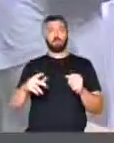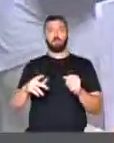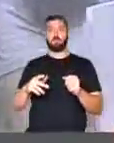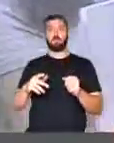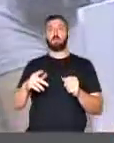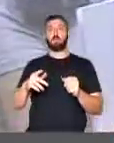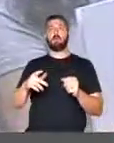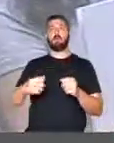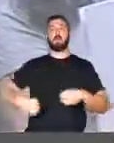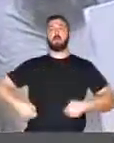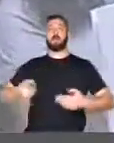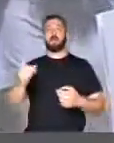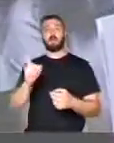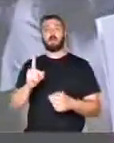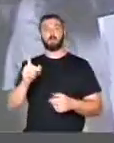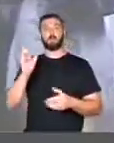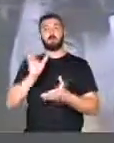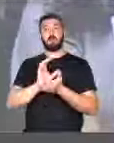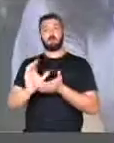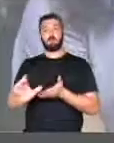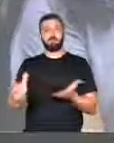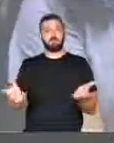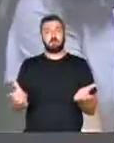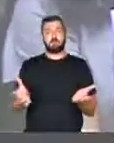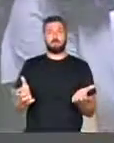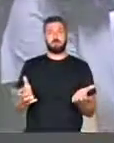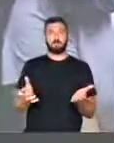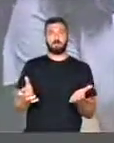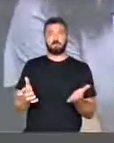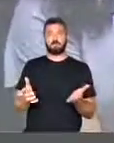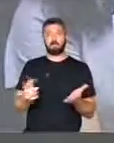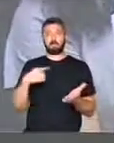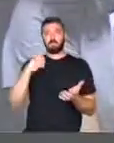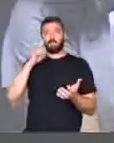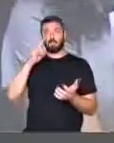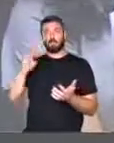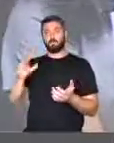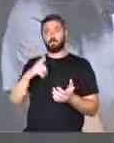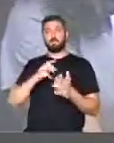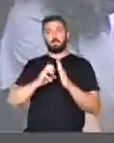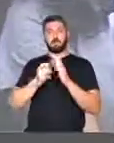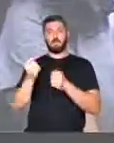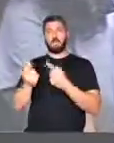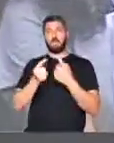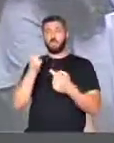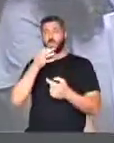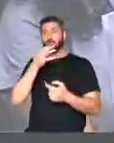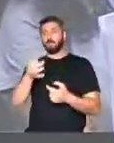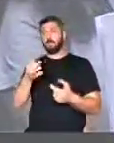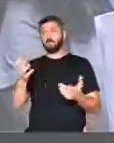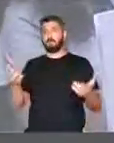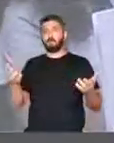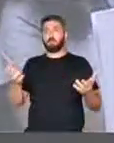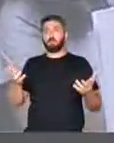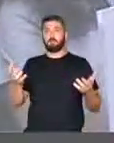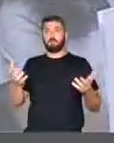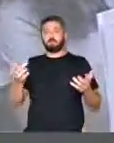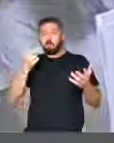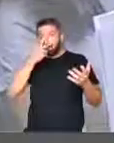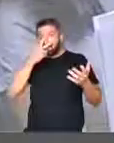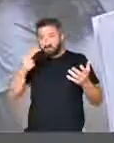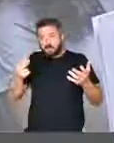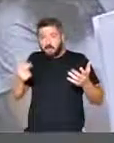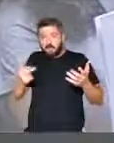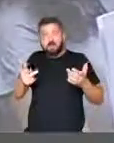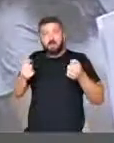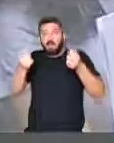não é despesa, é investimento. E nós vemos que tem partidos que se posicionam como se